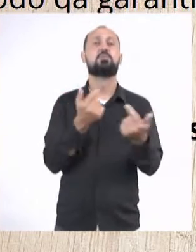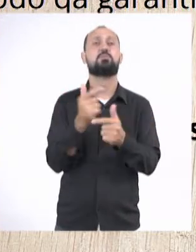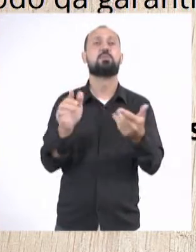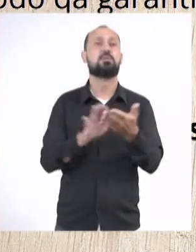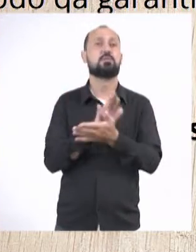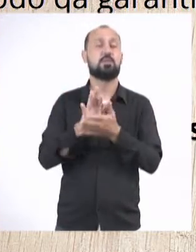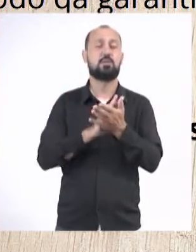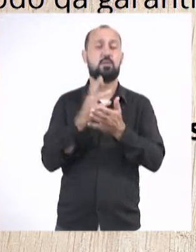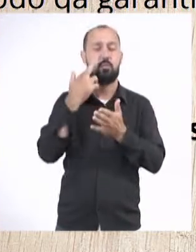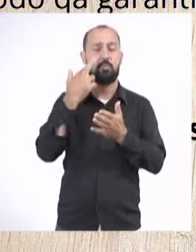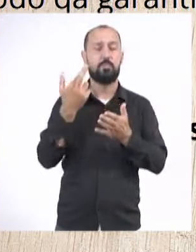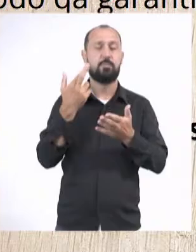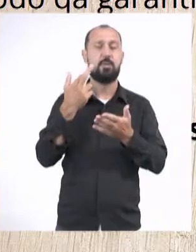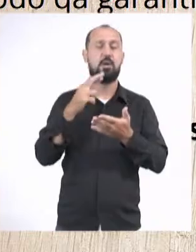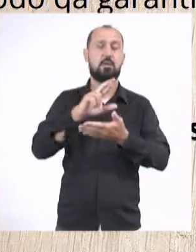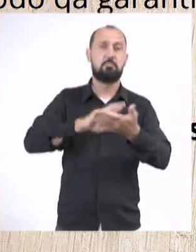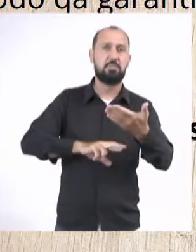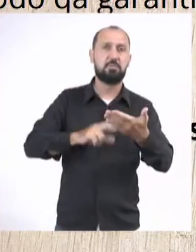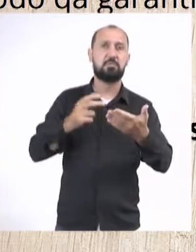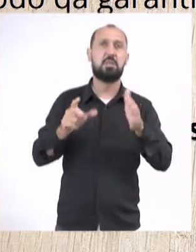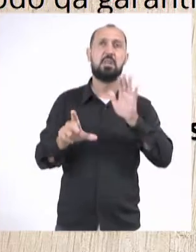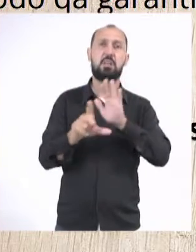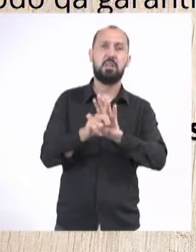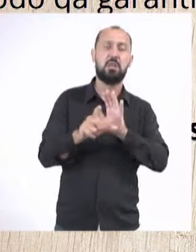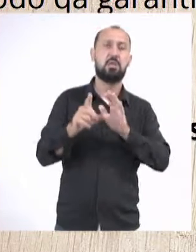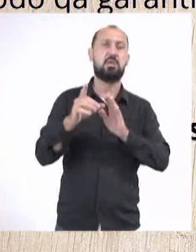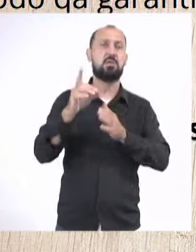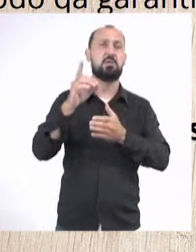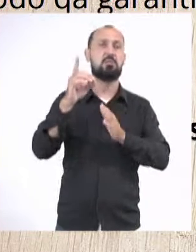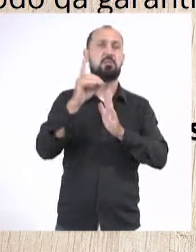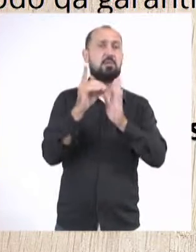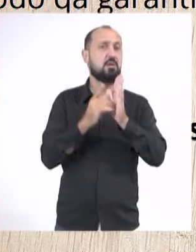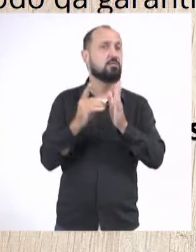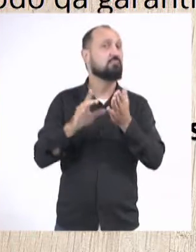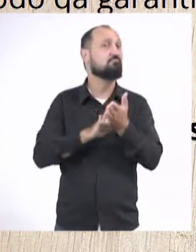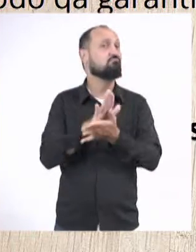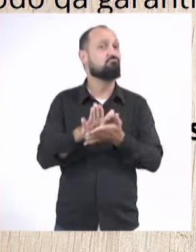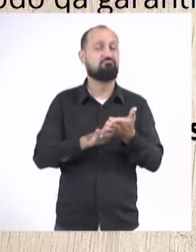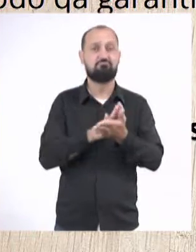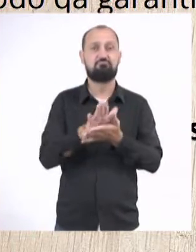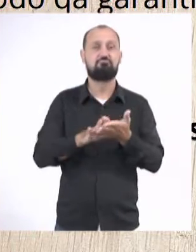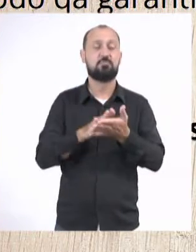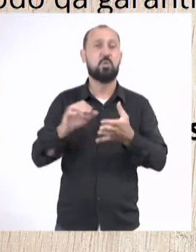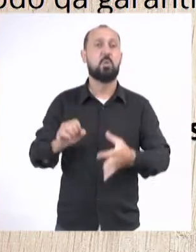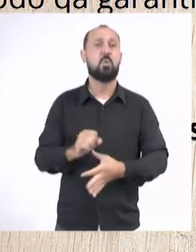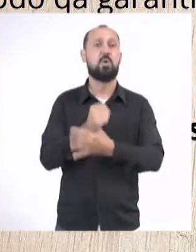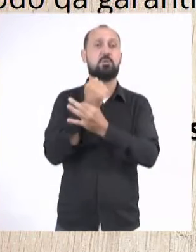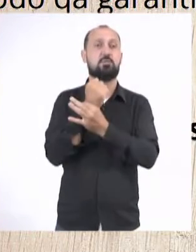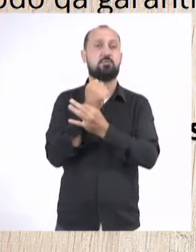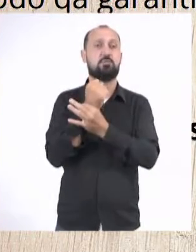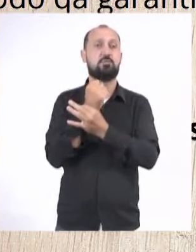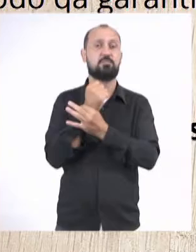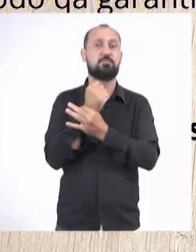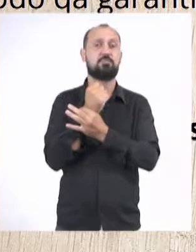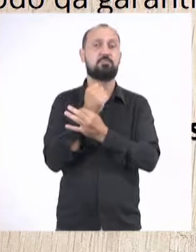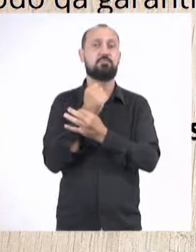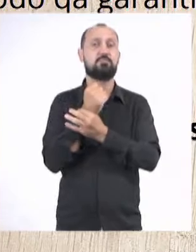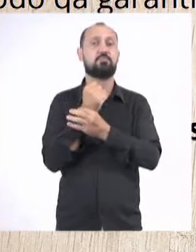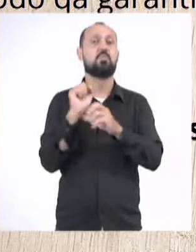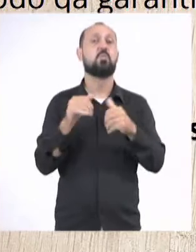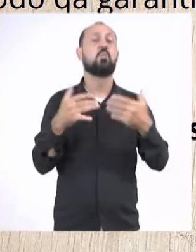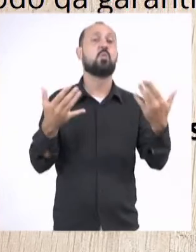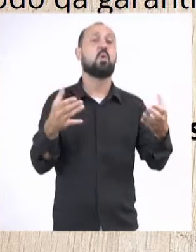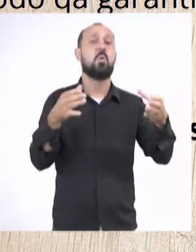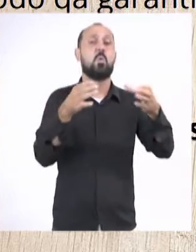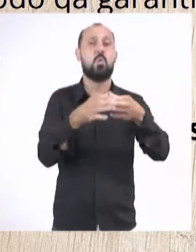nenhuma regulamentação, nenhuma lei, nenhum decreto que garanta, que quais